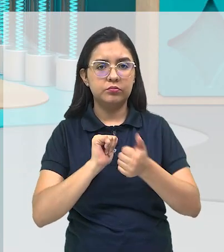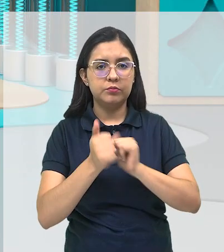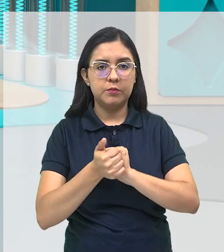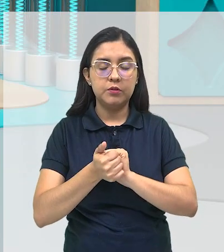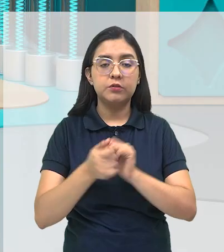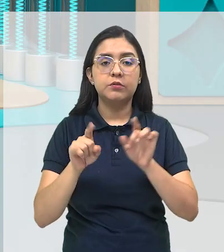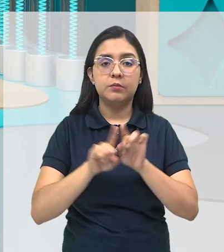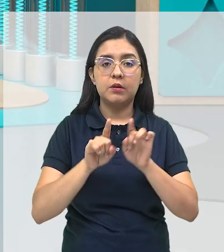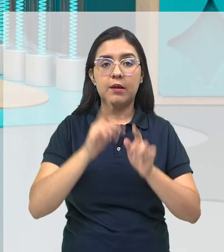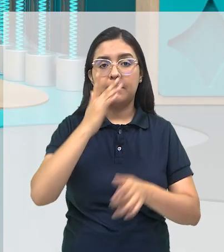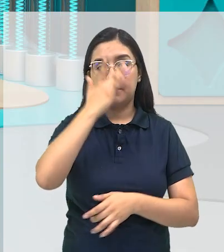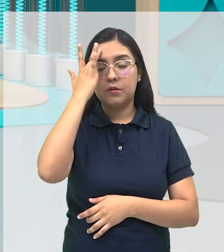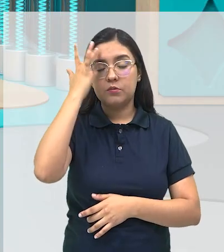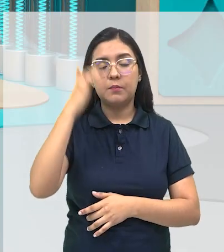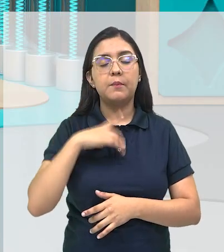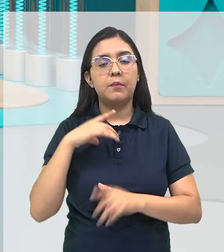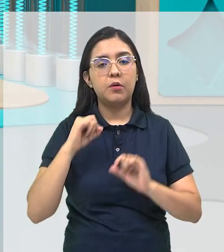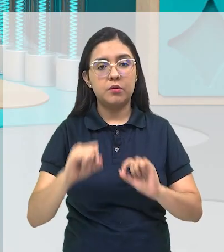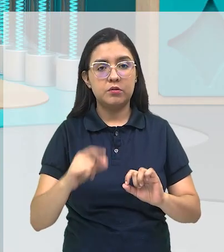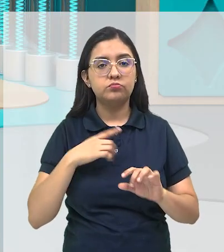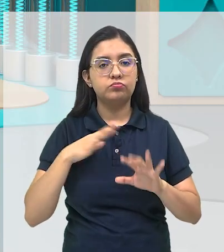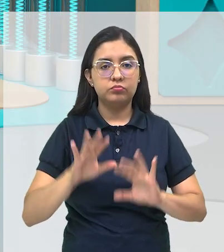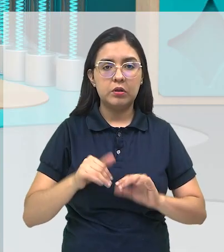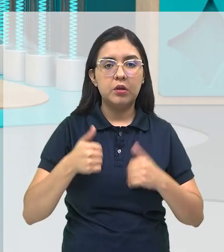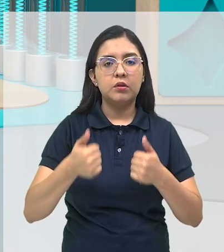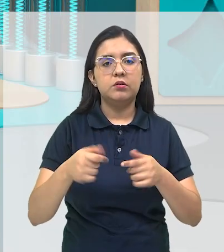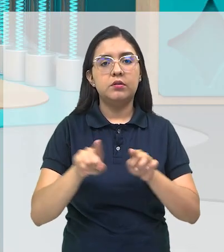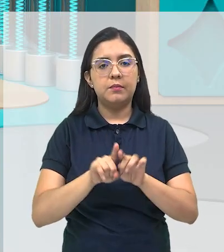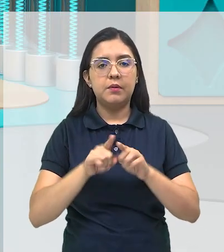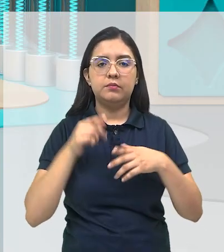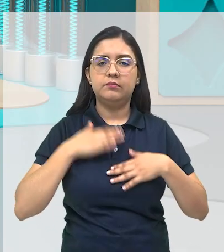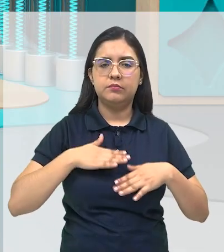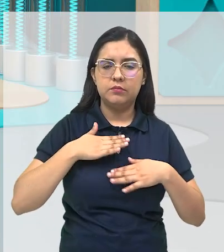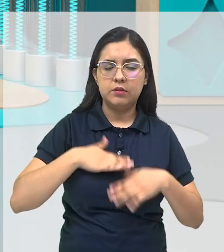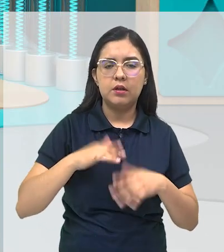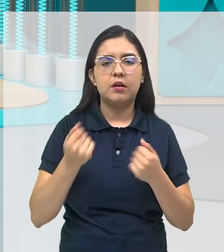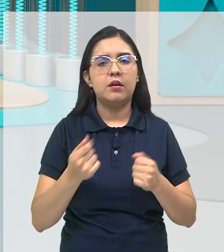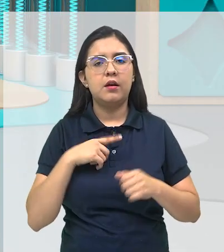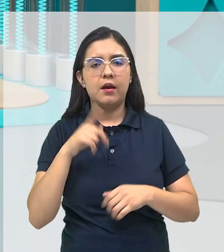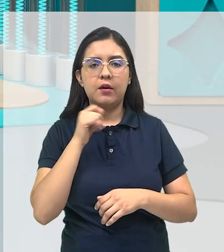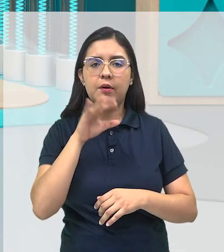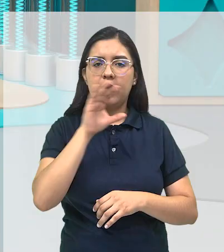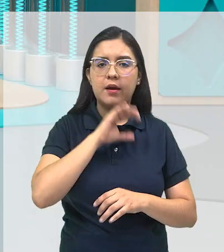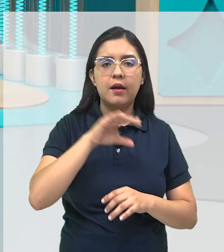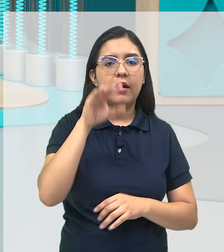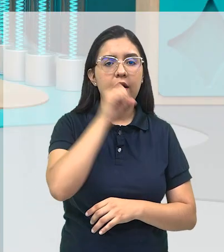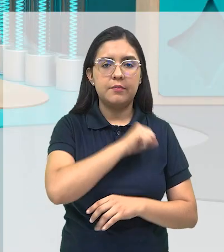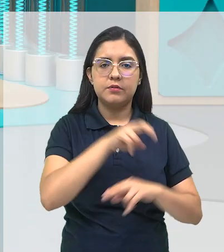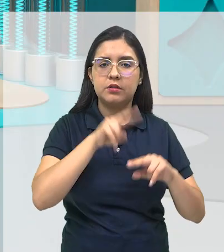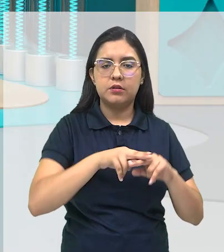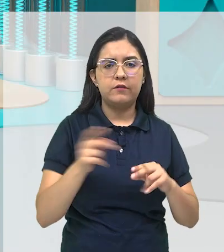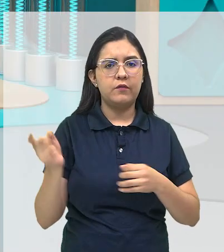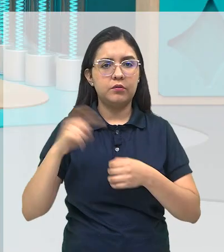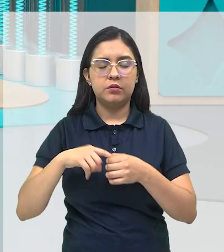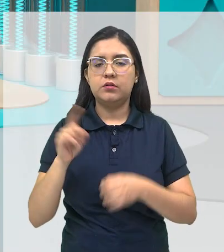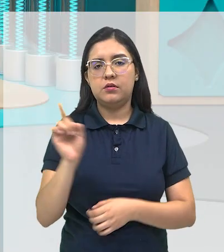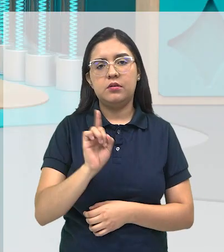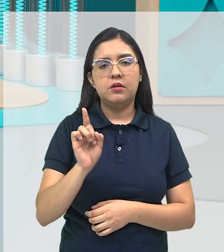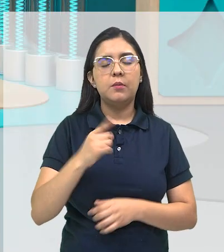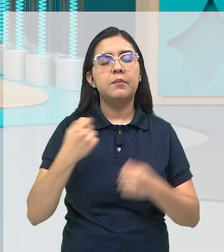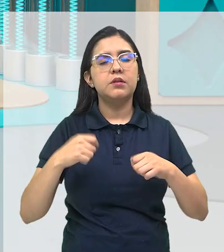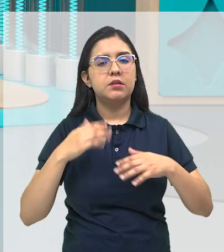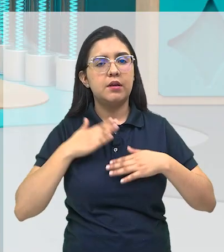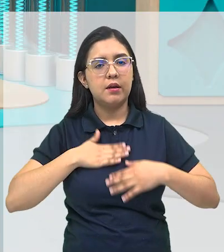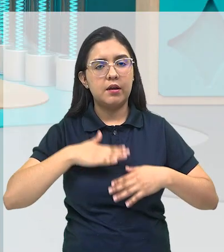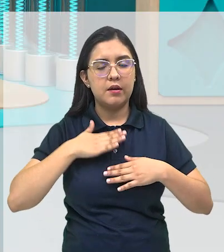que o atleta possa se restabelecer melhor, né? Não só tomar uma água muito rápido, sentar, não, voltar um pouco a